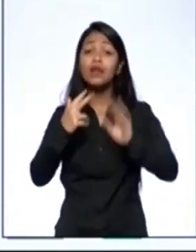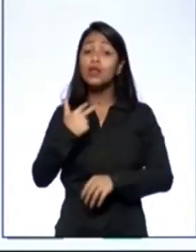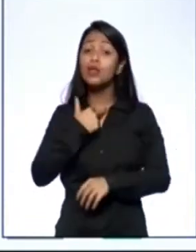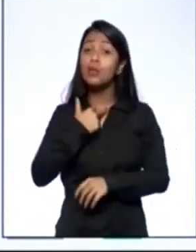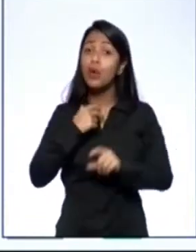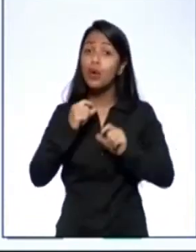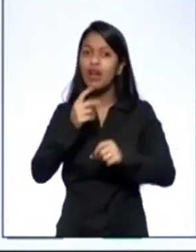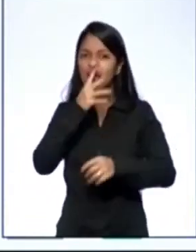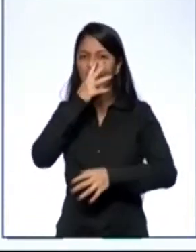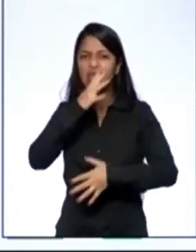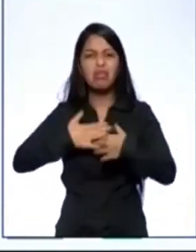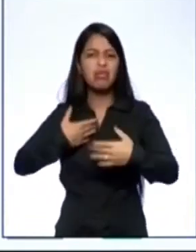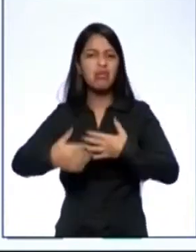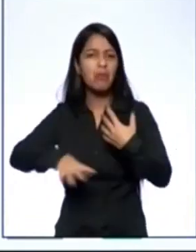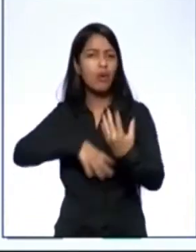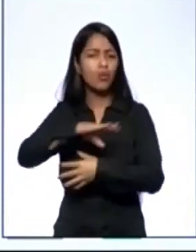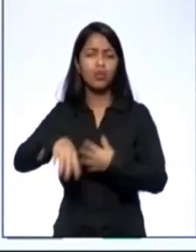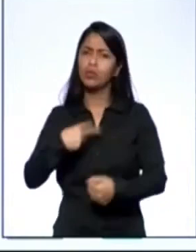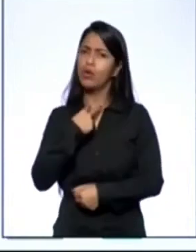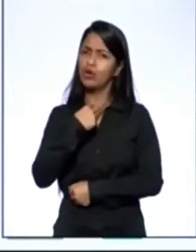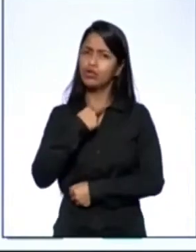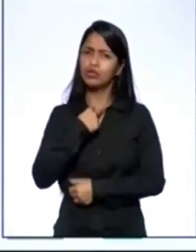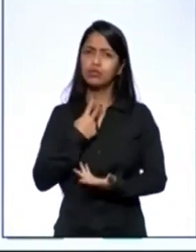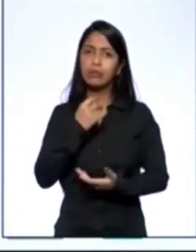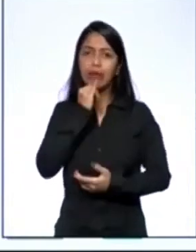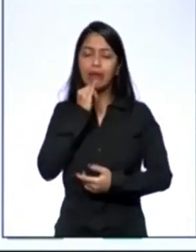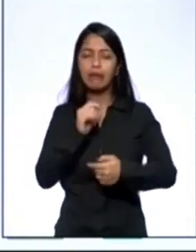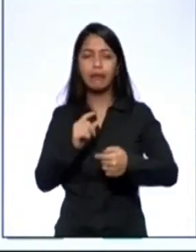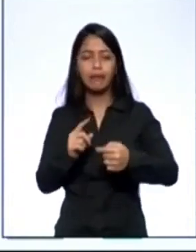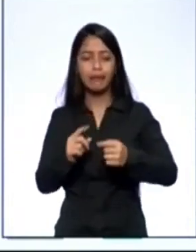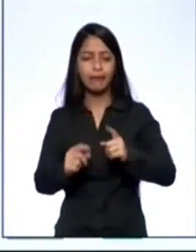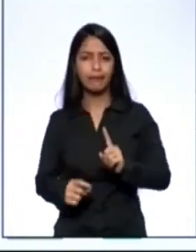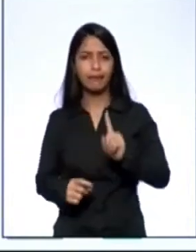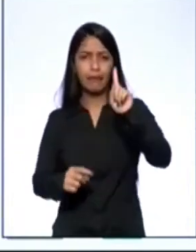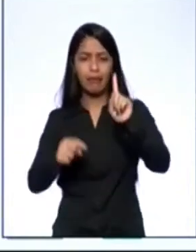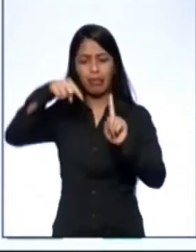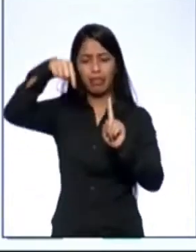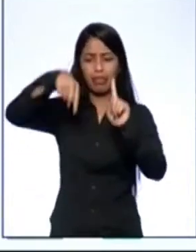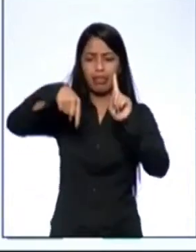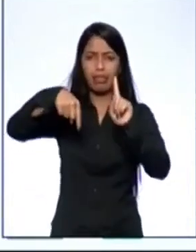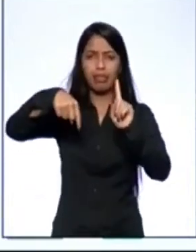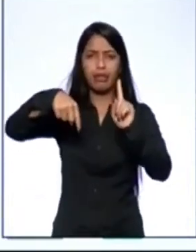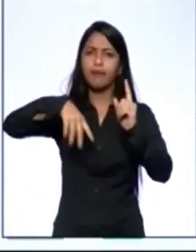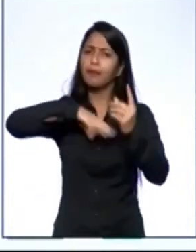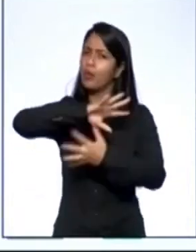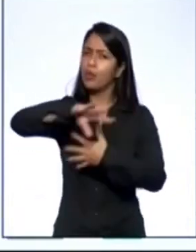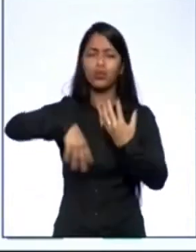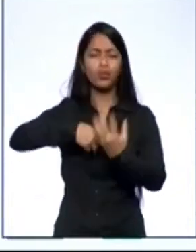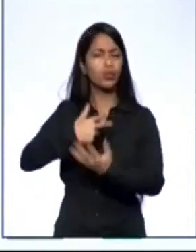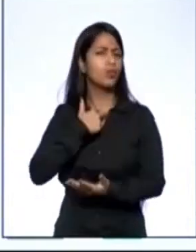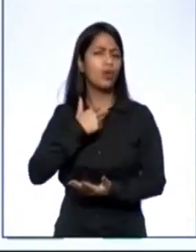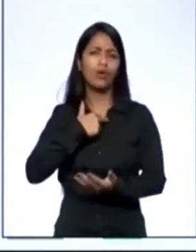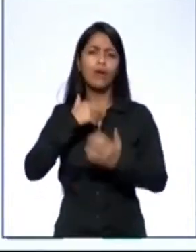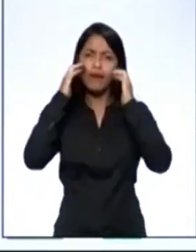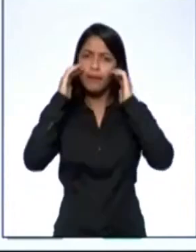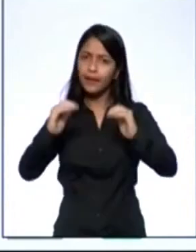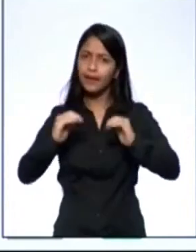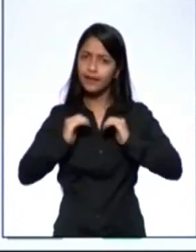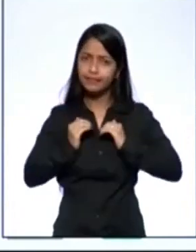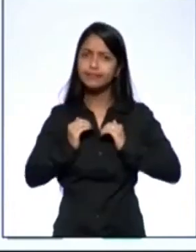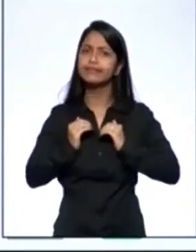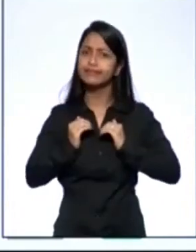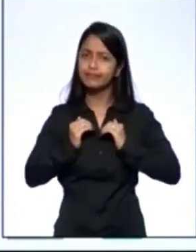pode fazer zoeira zoeira não pode uma flechinha para cima uma flechinha para baixo não aí gente aí você me respeita